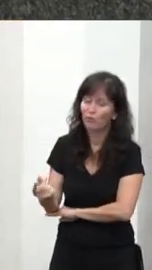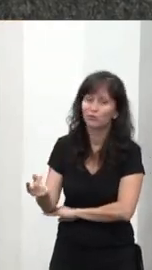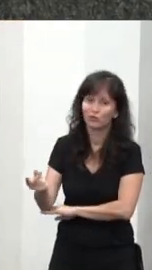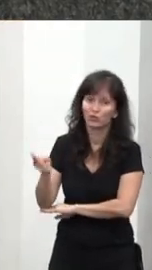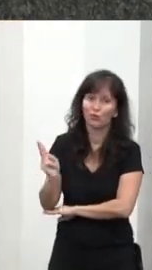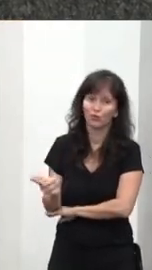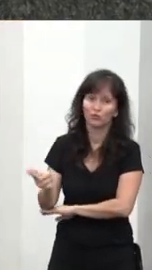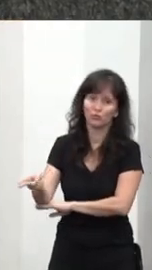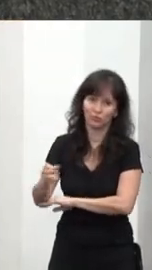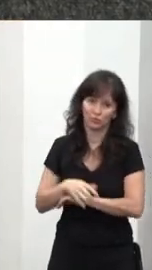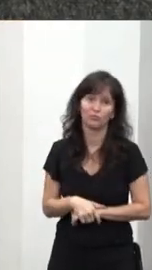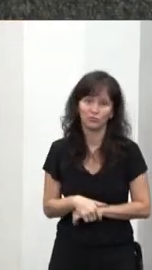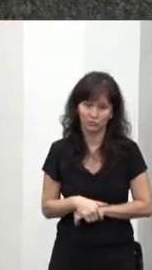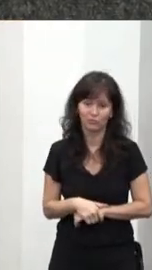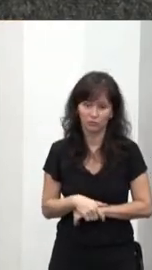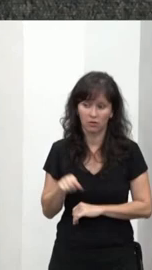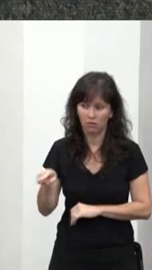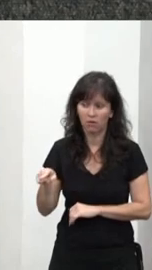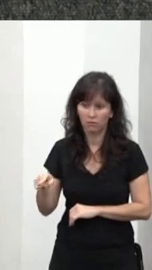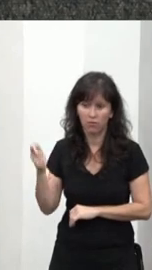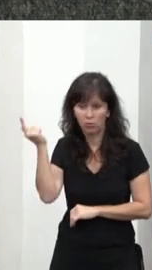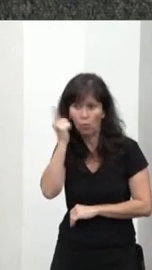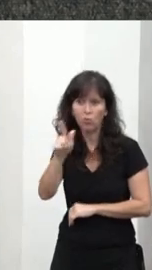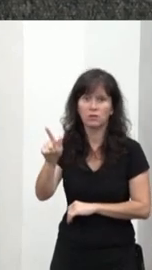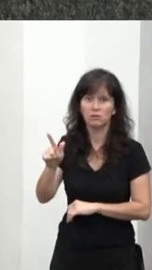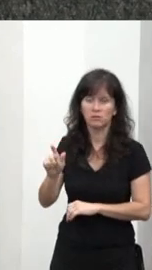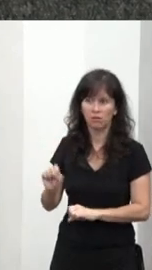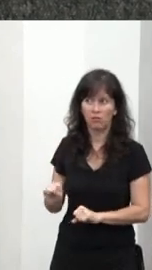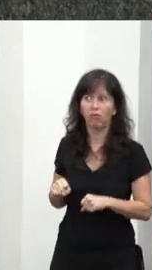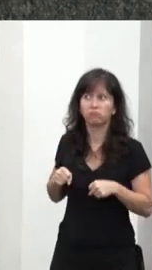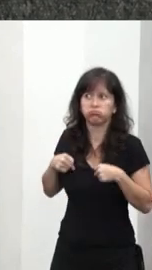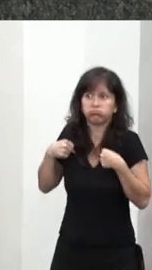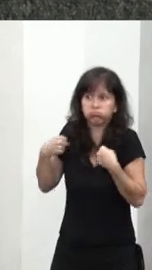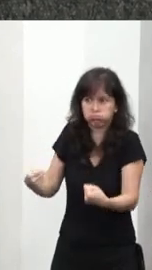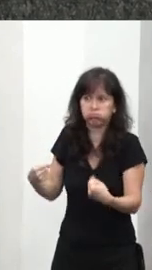estados foi agora foi né